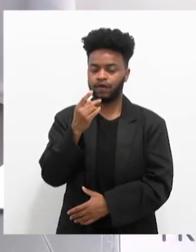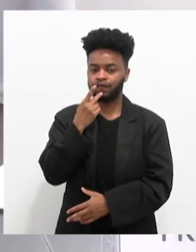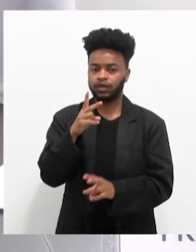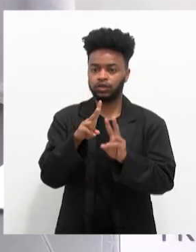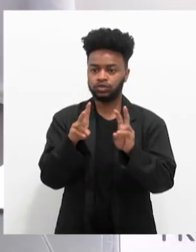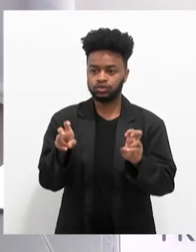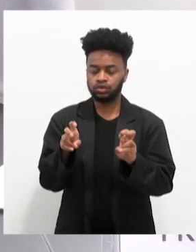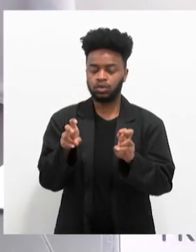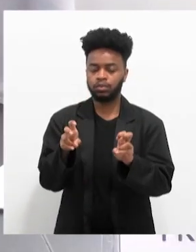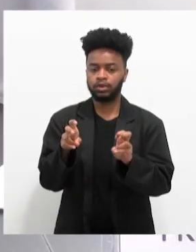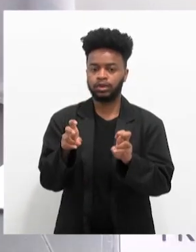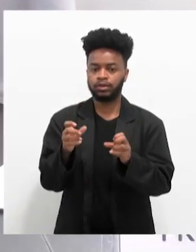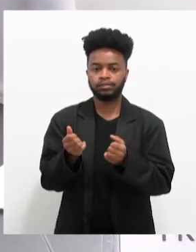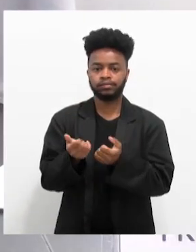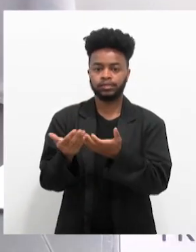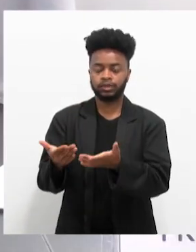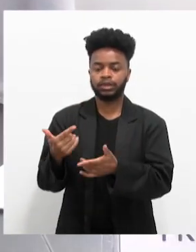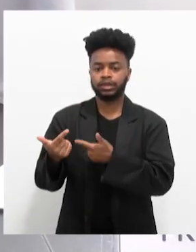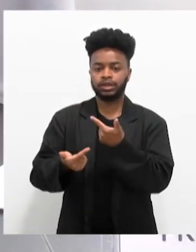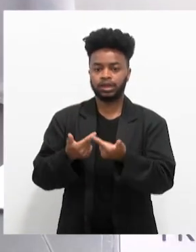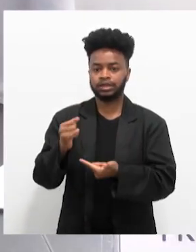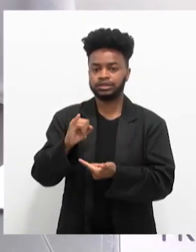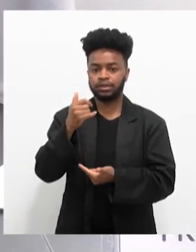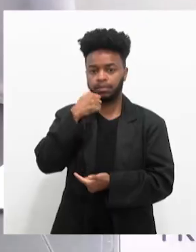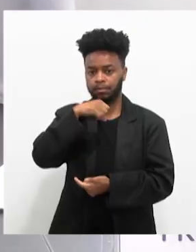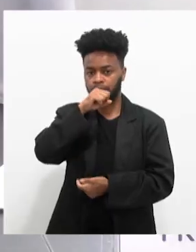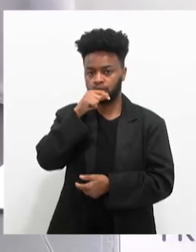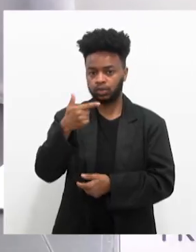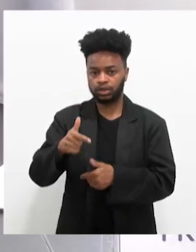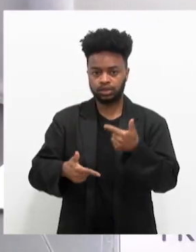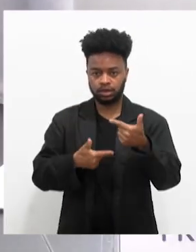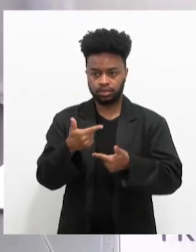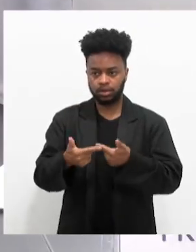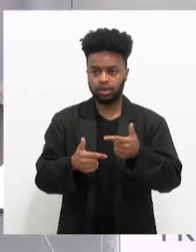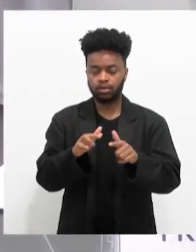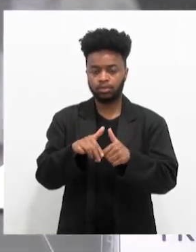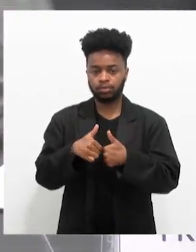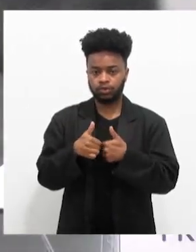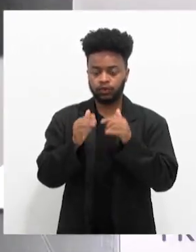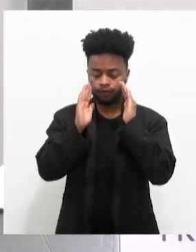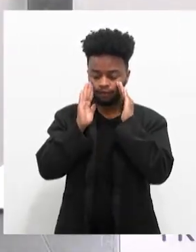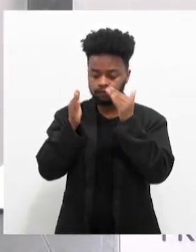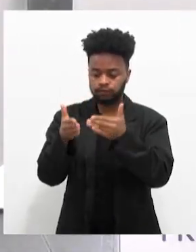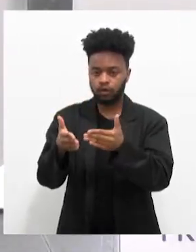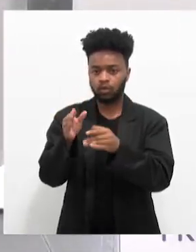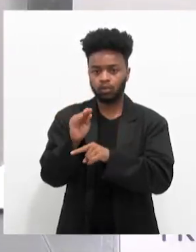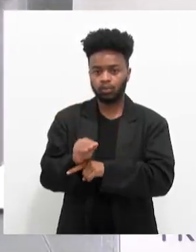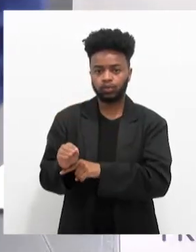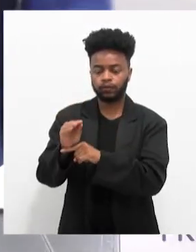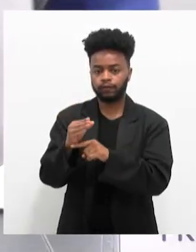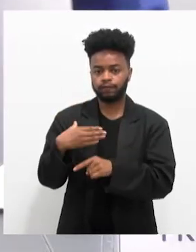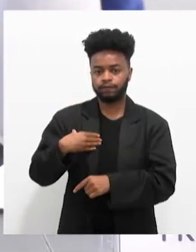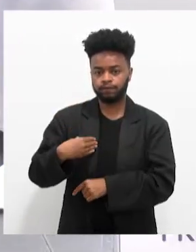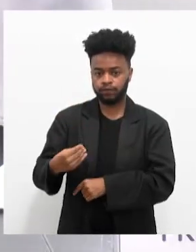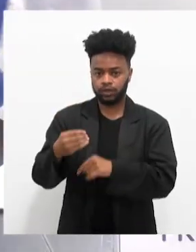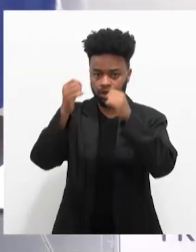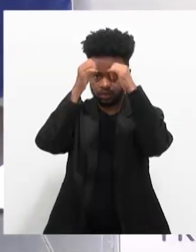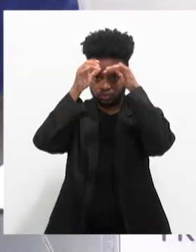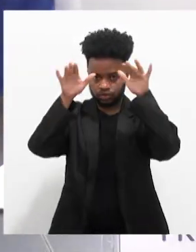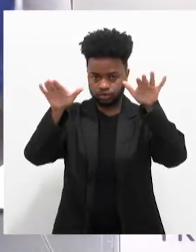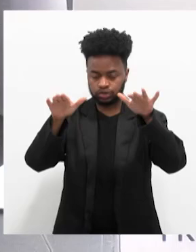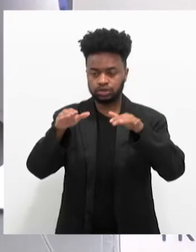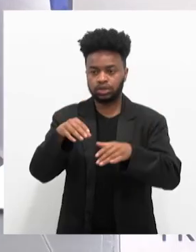de vagas de emprego para mães desempregadas em razão da dedicação exclusiva aos filhos com transtorno do espectro